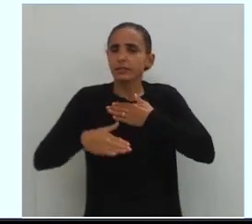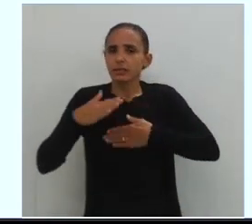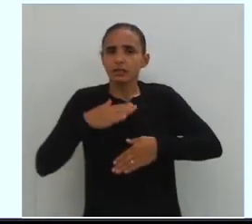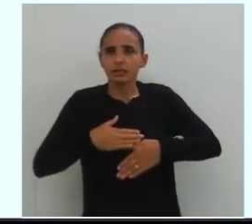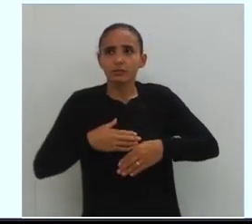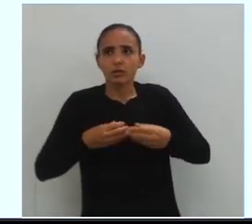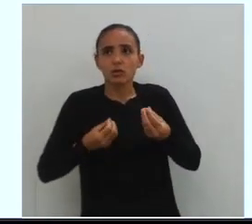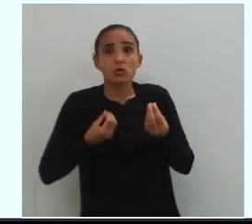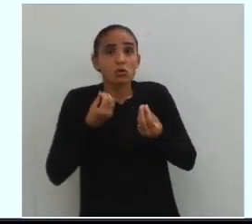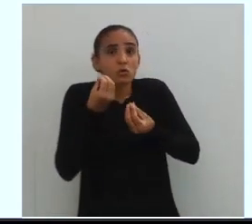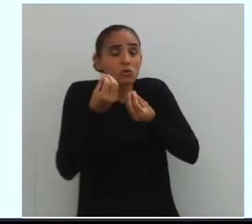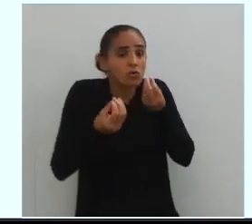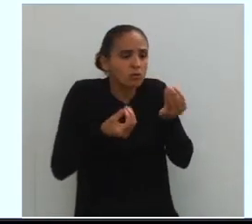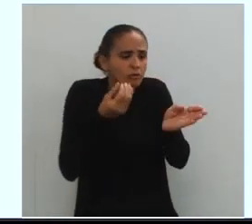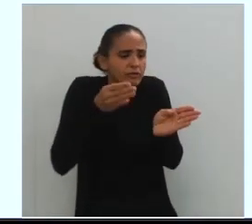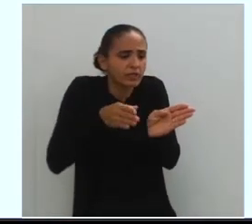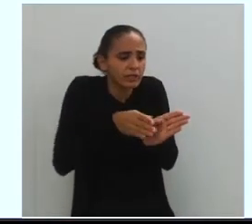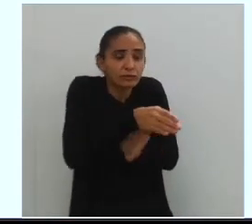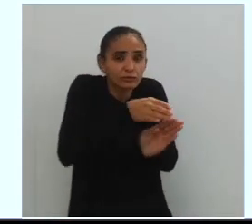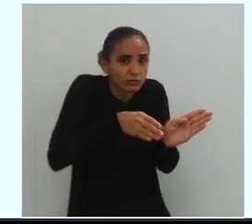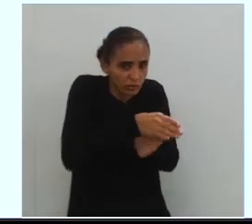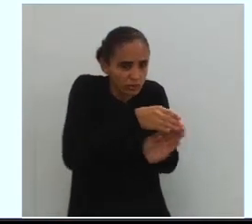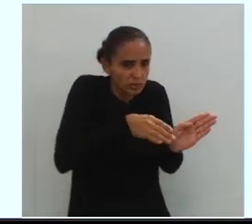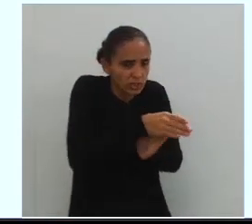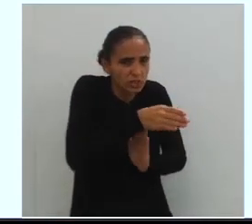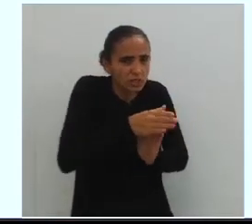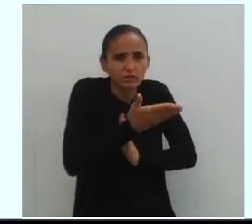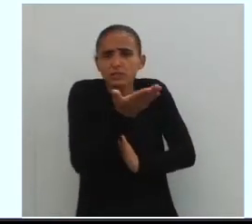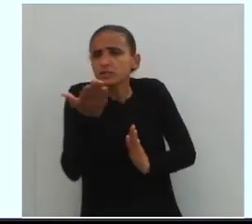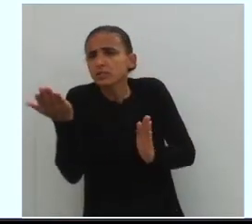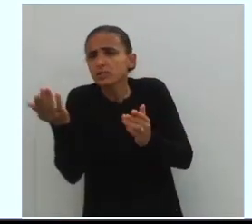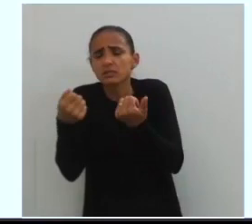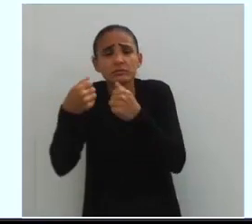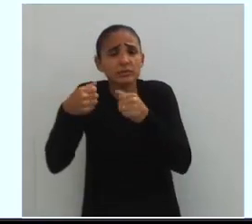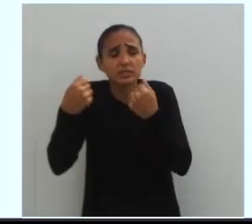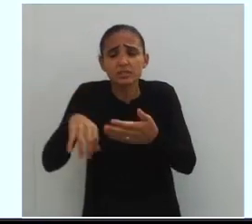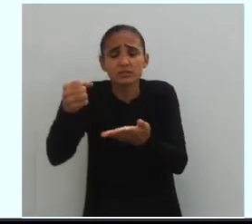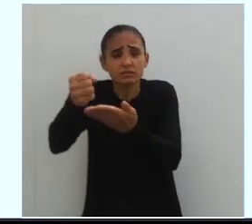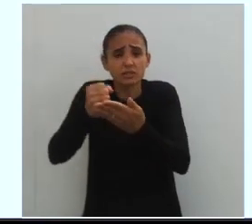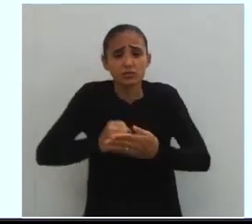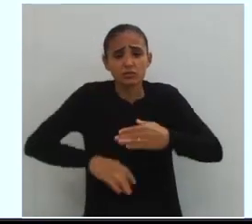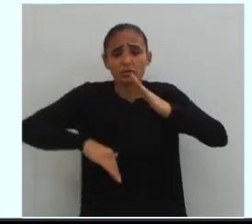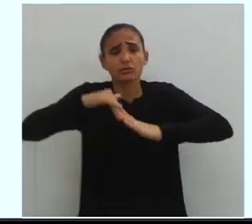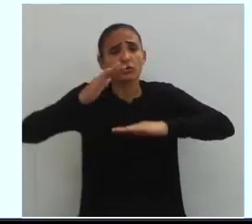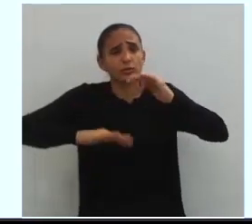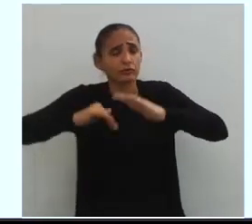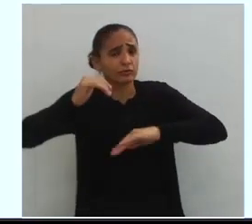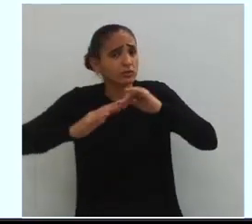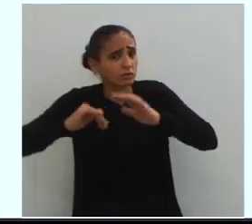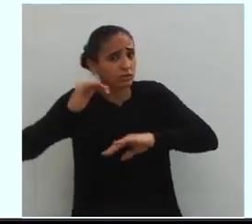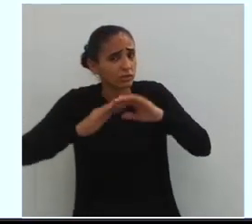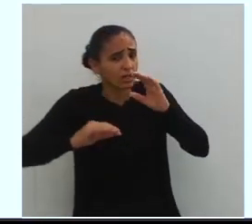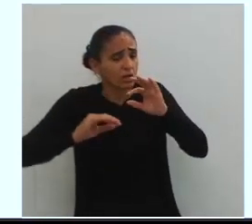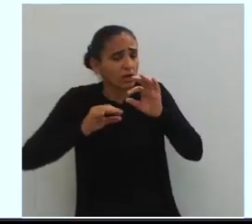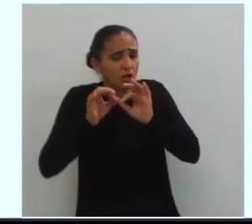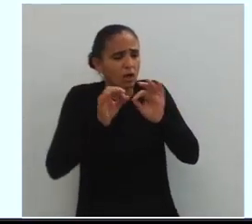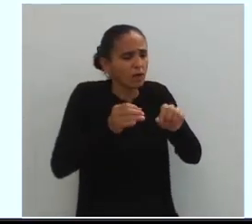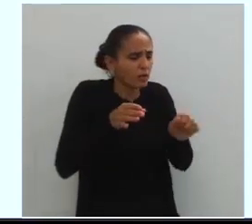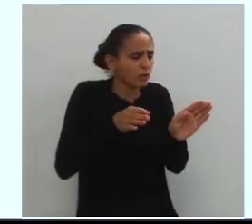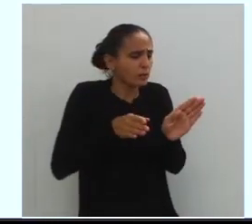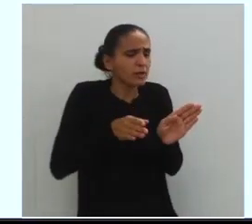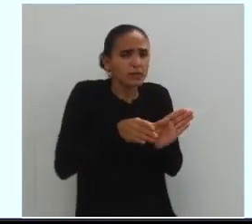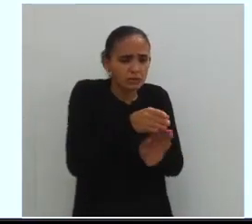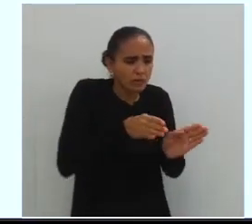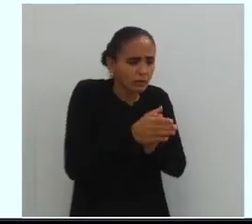sobre o que vai fazer. Busque ajuda, né? Busque ajuda, busque conhecimento. Se você não saber como conduzir a